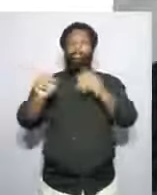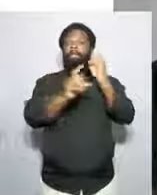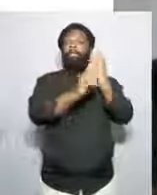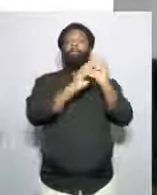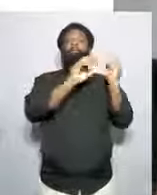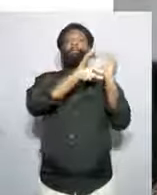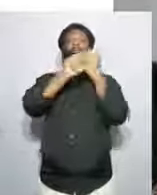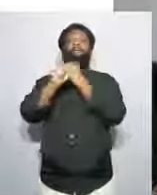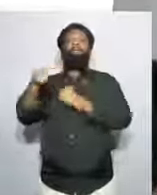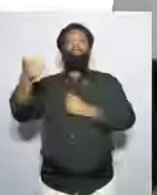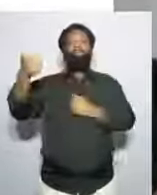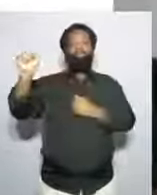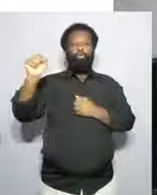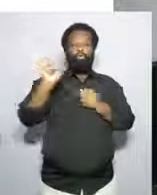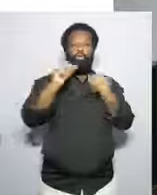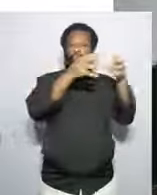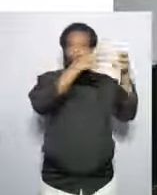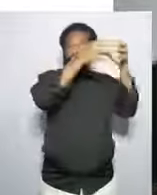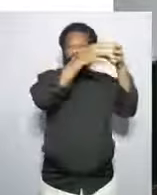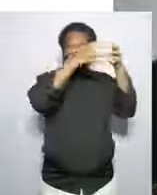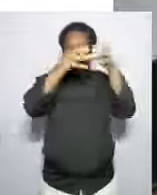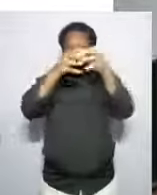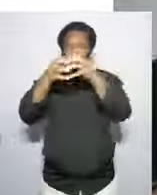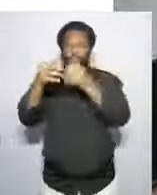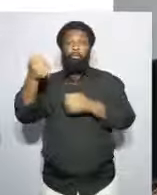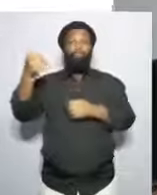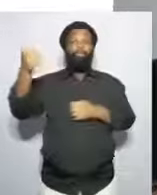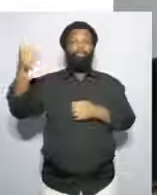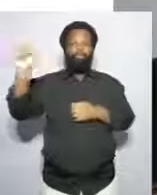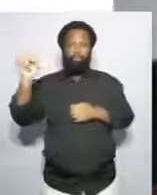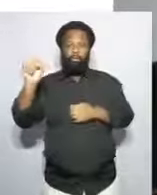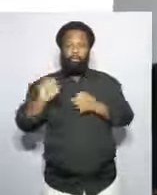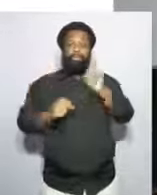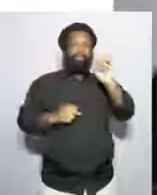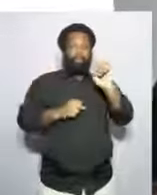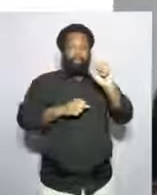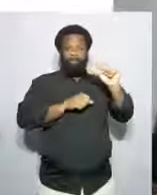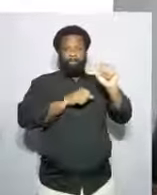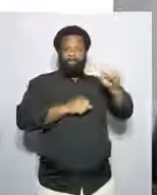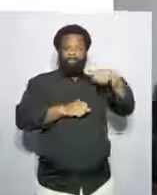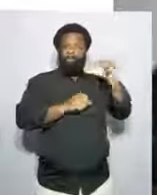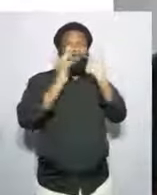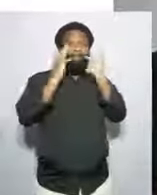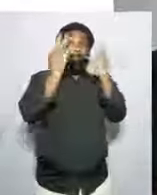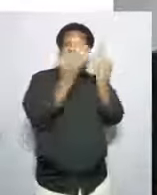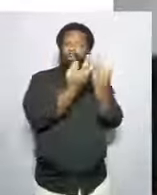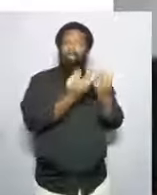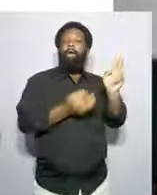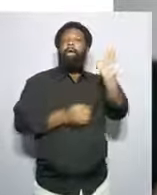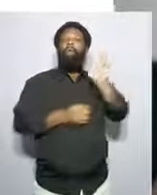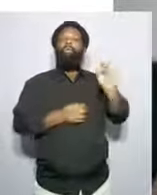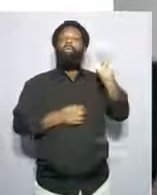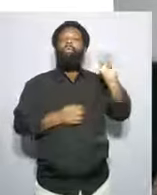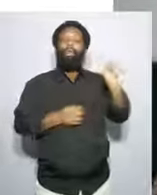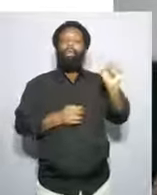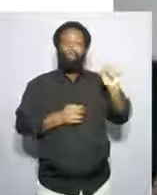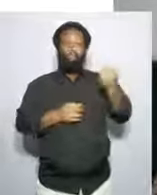temos no total 18 grupos. Se nós quisermos chamar de família, nós utilizamos